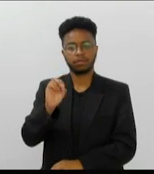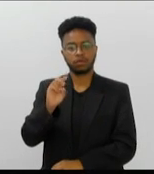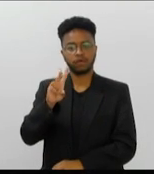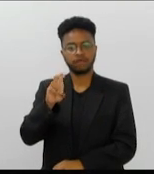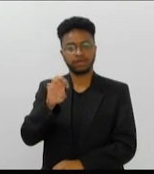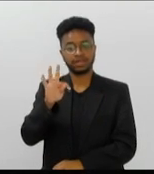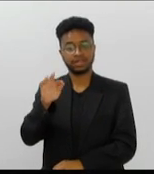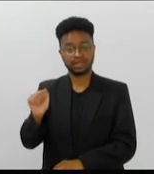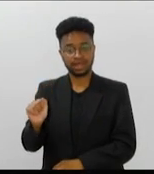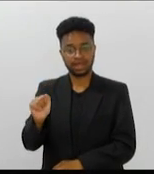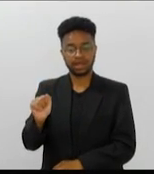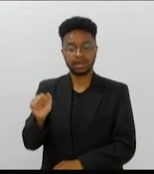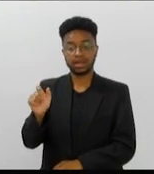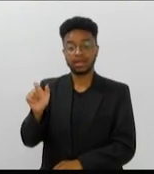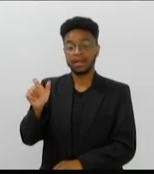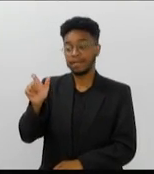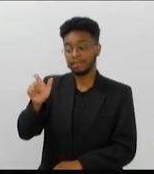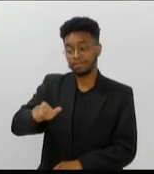a sua história